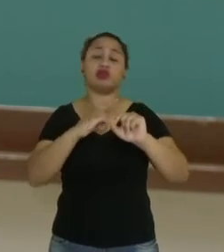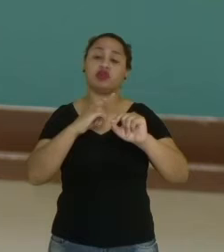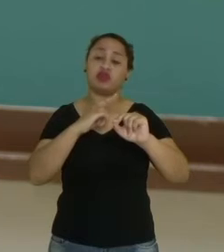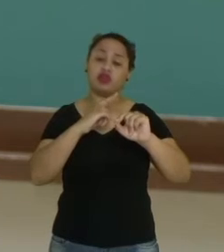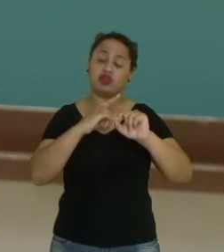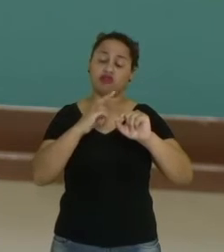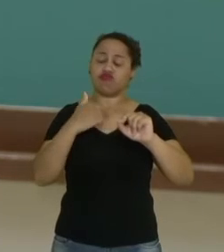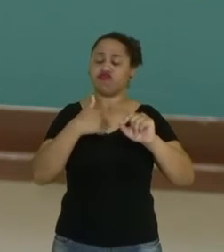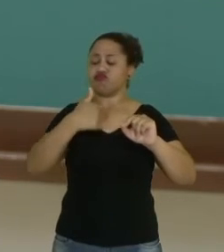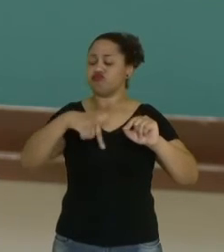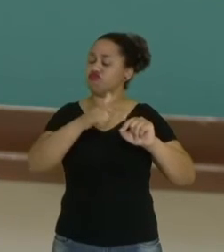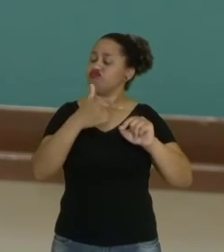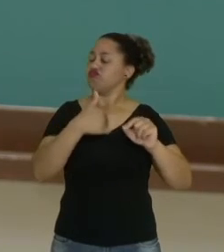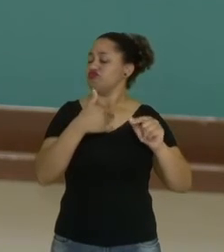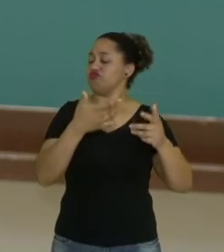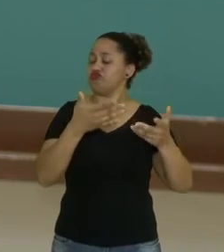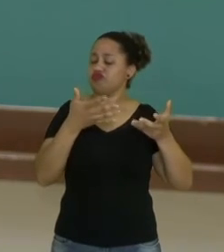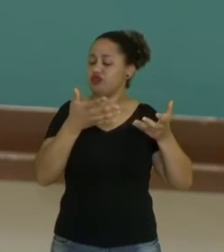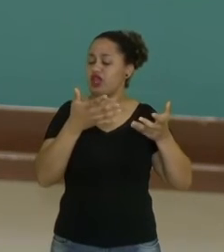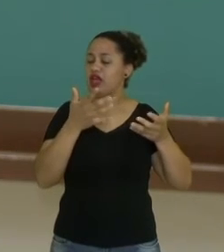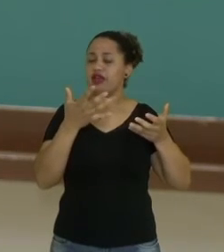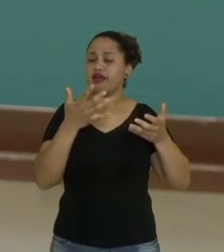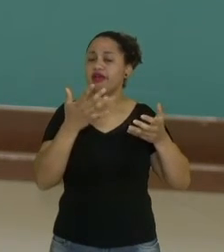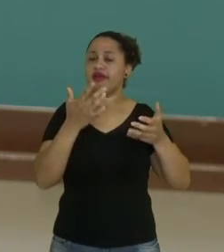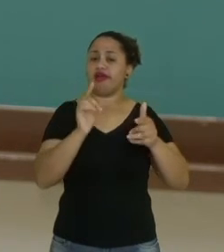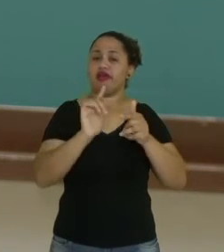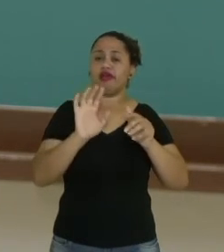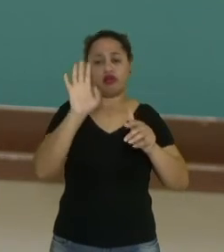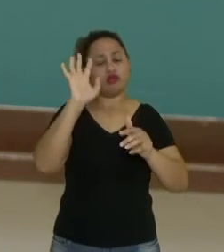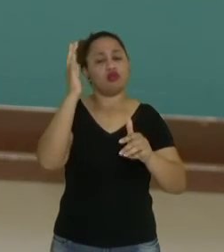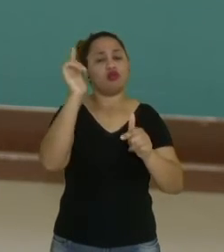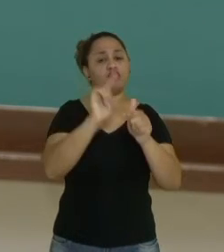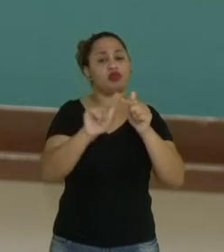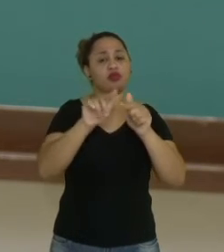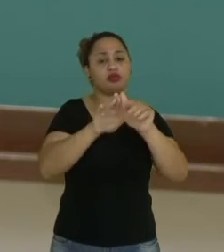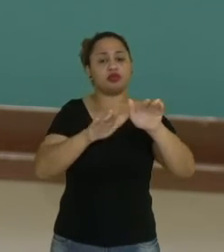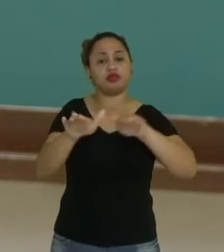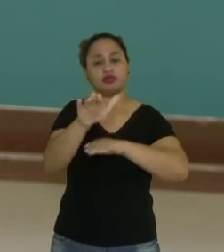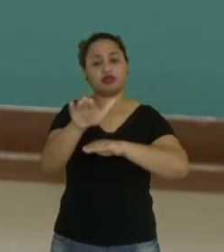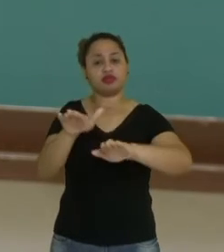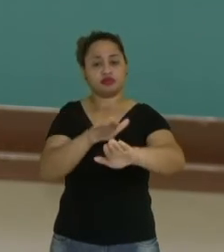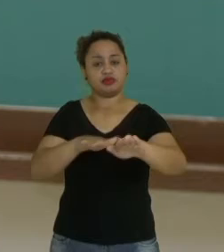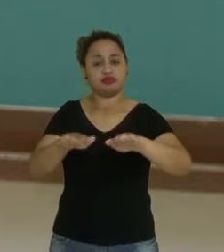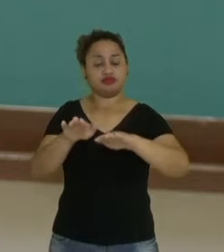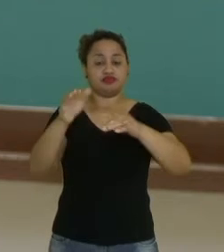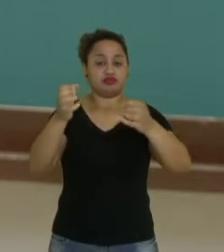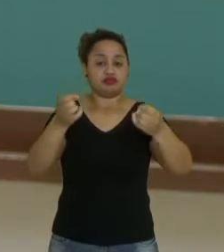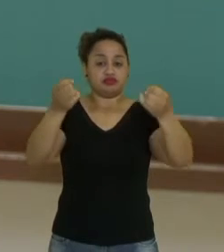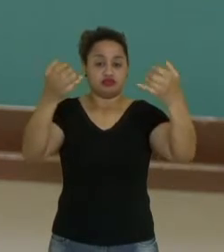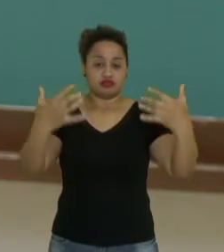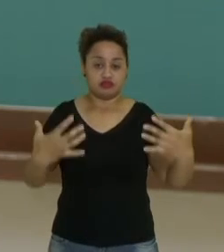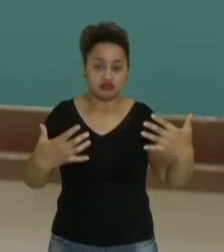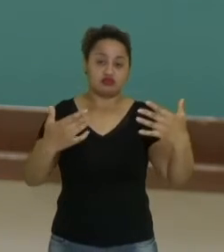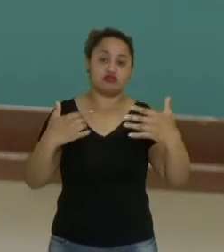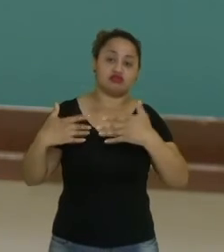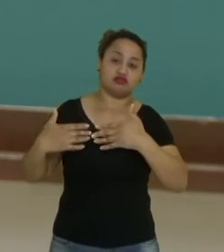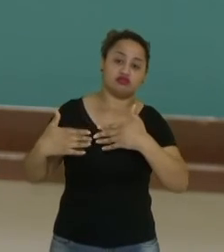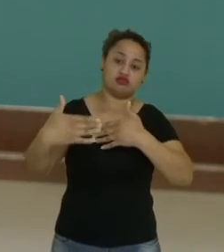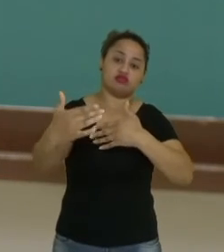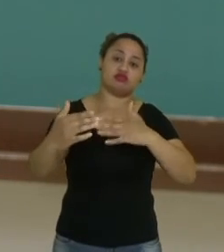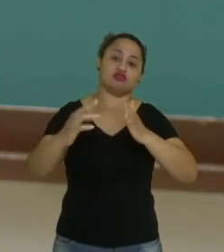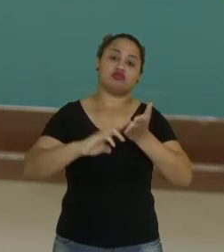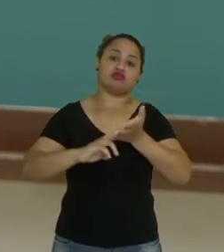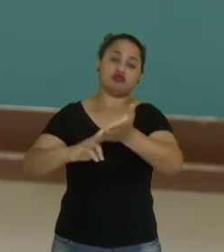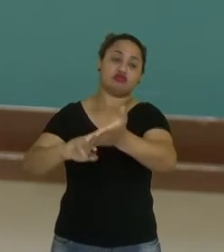concernentes à mobilidade urbana, que é falar sobre a modalidade urbana e vai explicando ao longo da